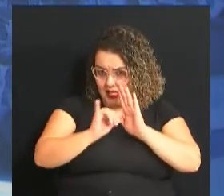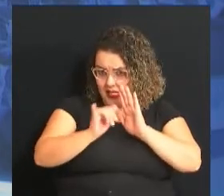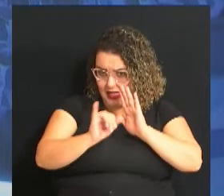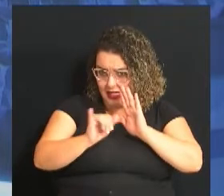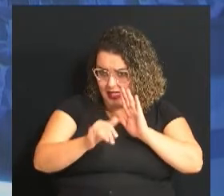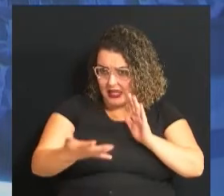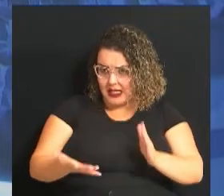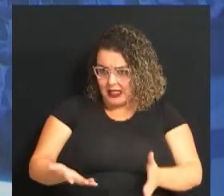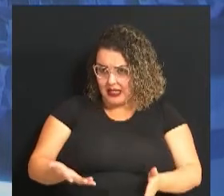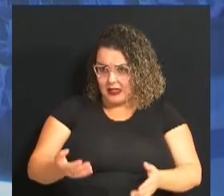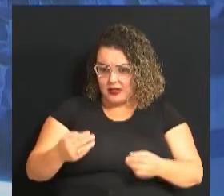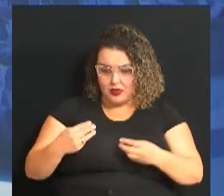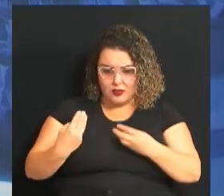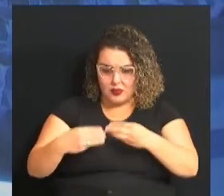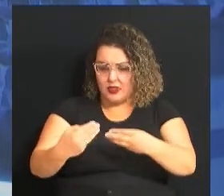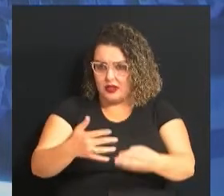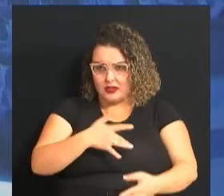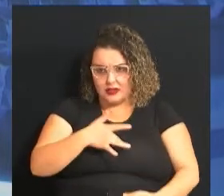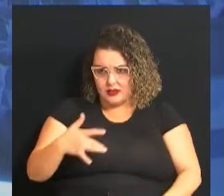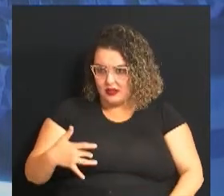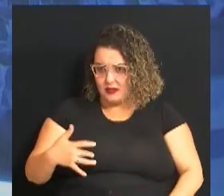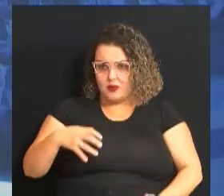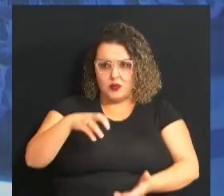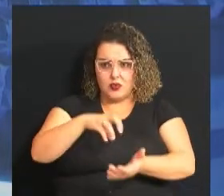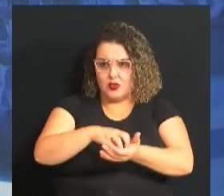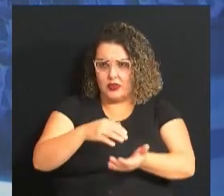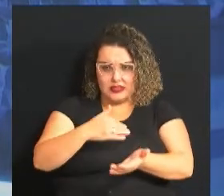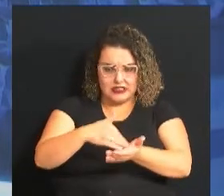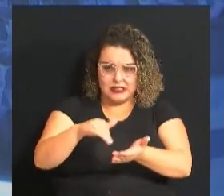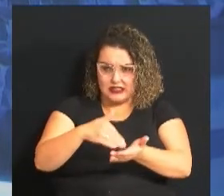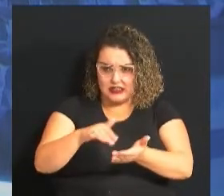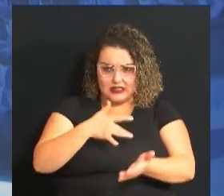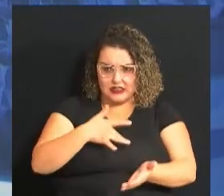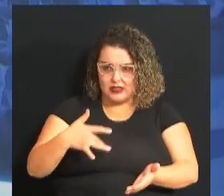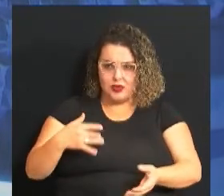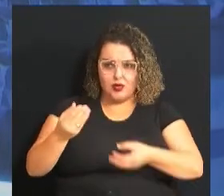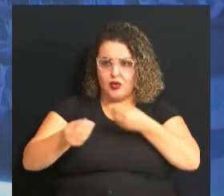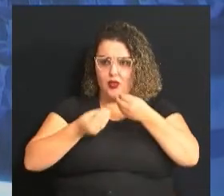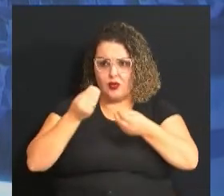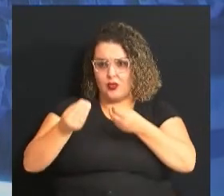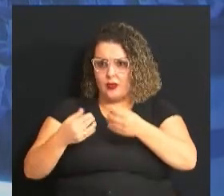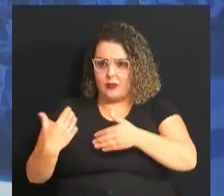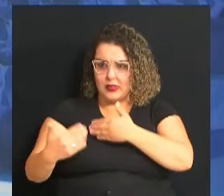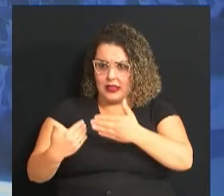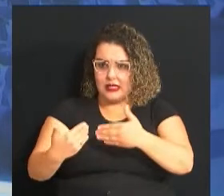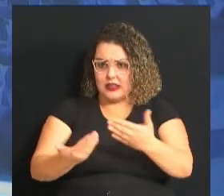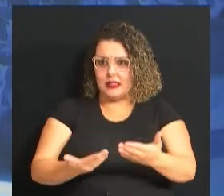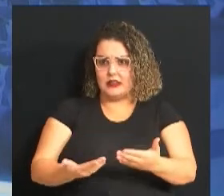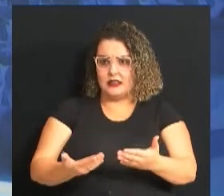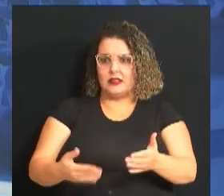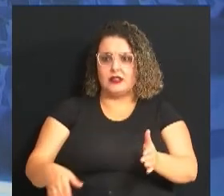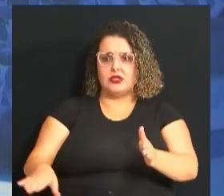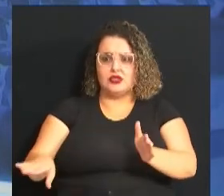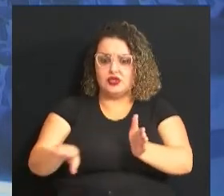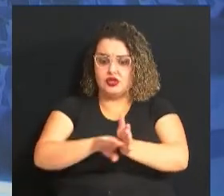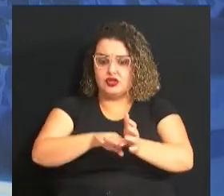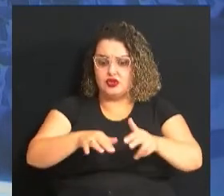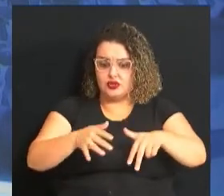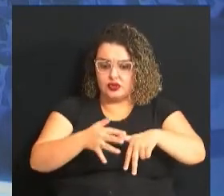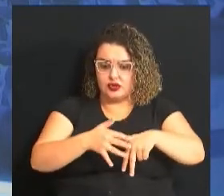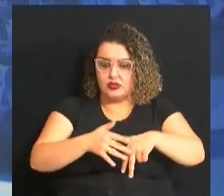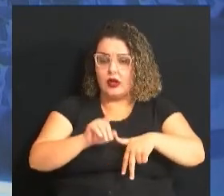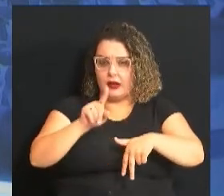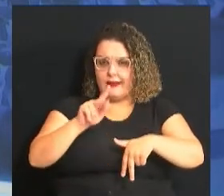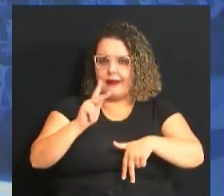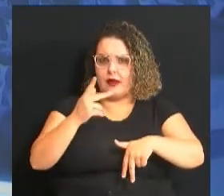o Ministério da Saúde, para o órgão da cidade, Secretaria de Saúde? Como que funciona todo esse processo? Chegou um paciente aí, está com